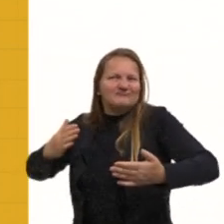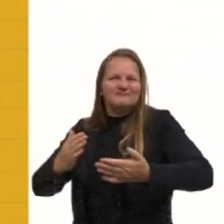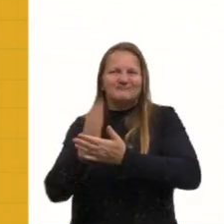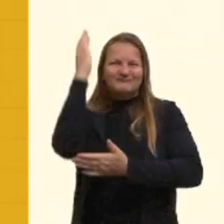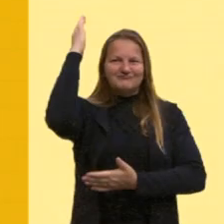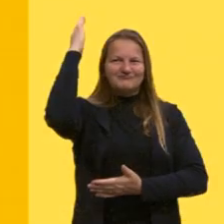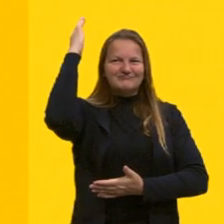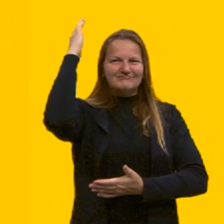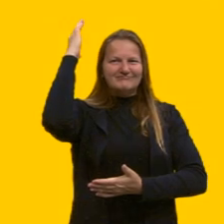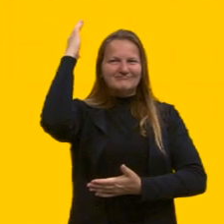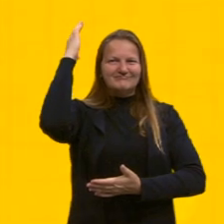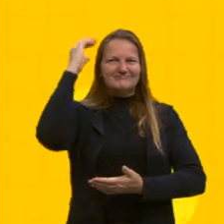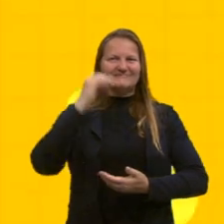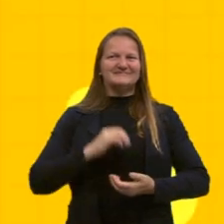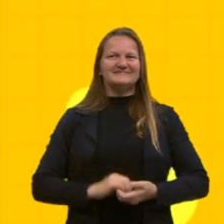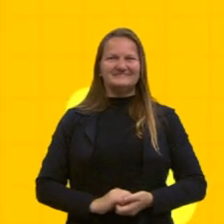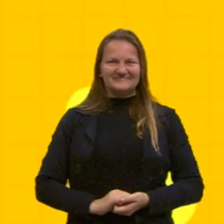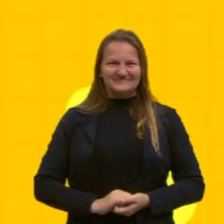passar